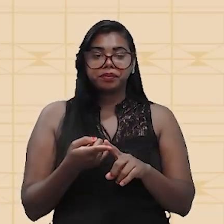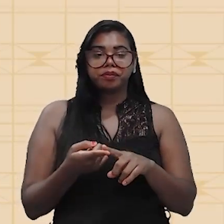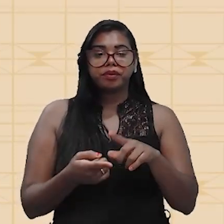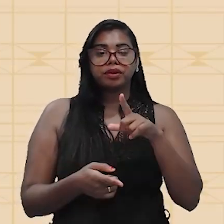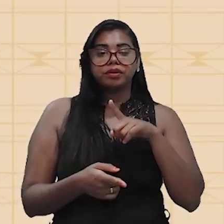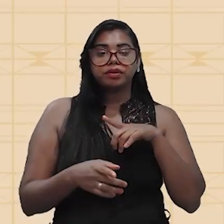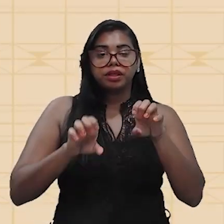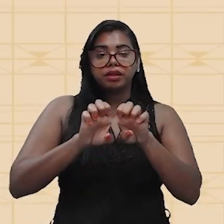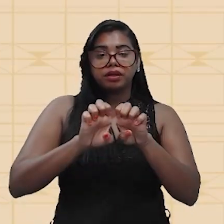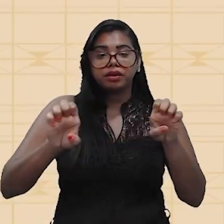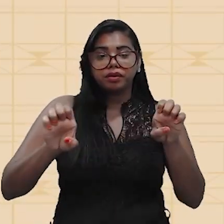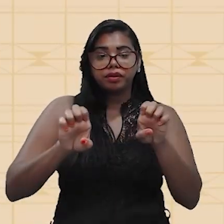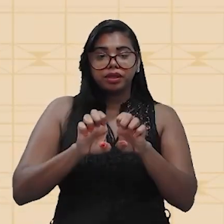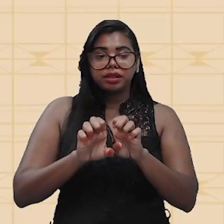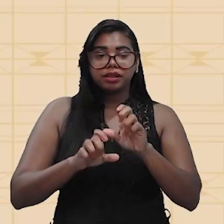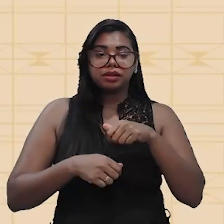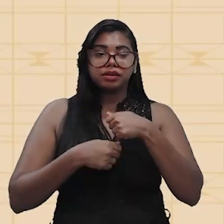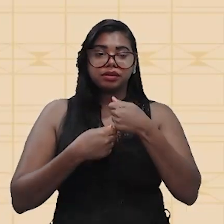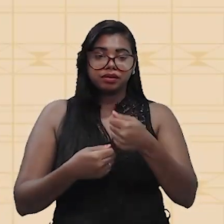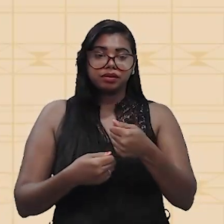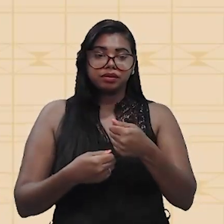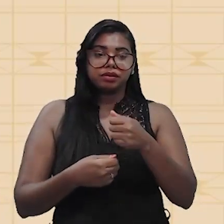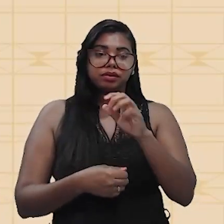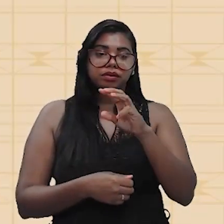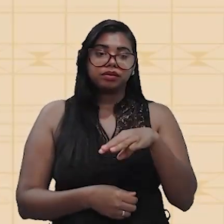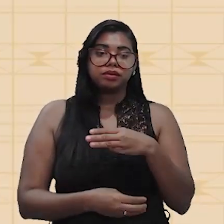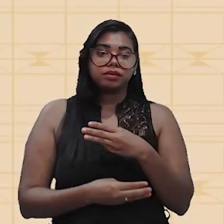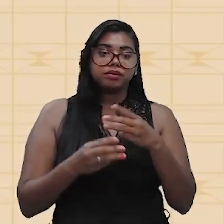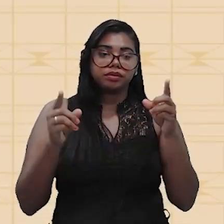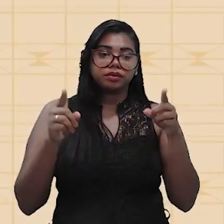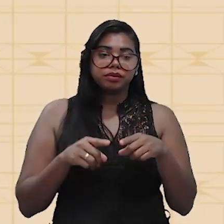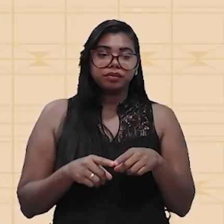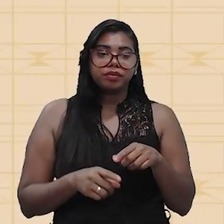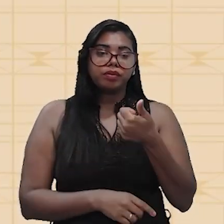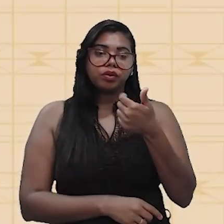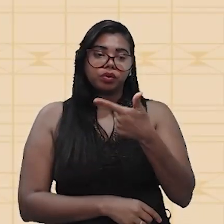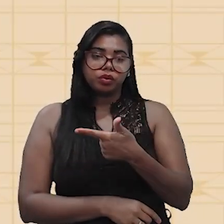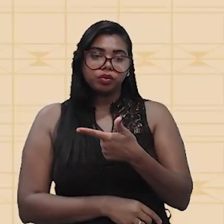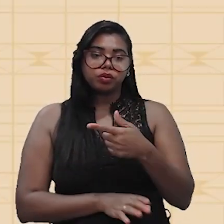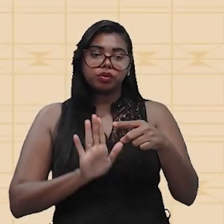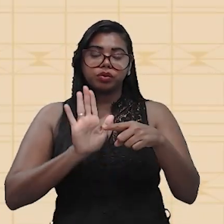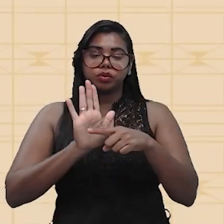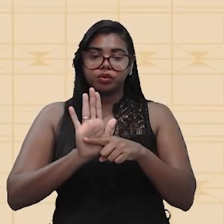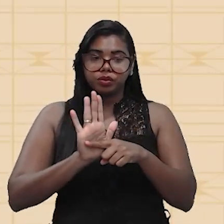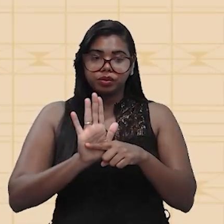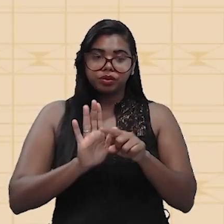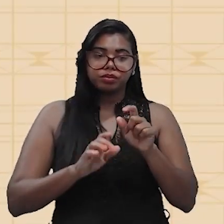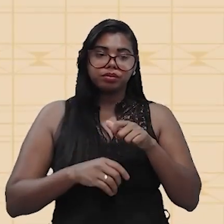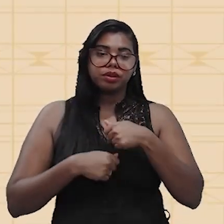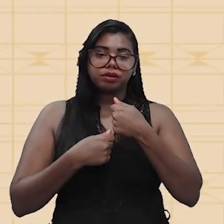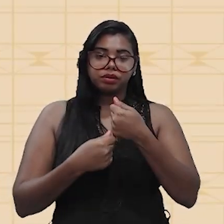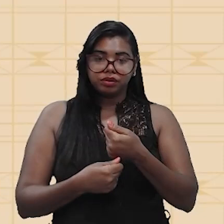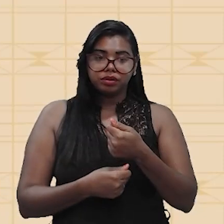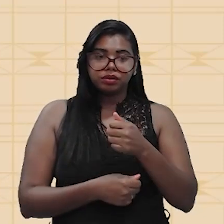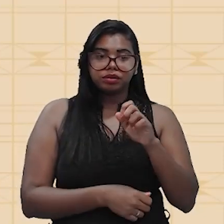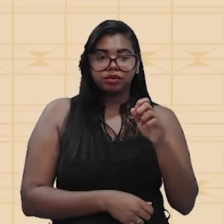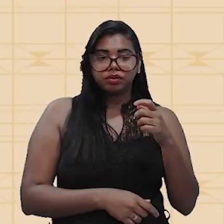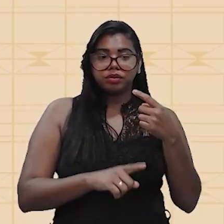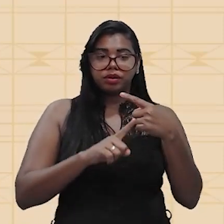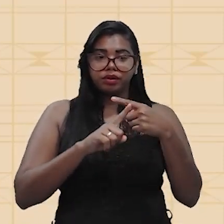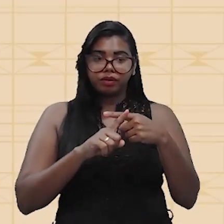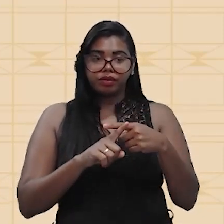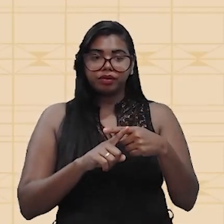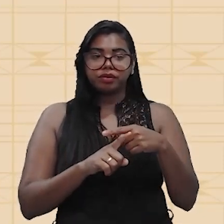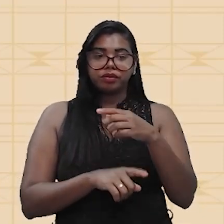força eletromotriz, o 12 menos quem? A resistência pequenininha R vezes a corrente. Como a corrente é 2 e